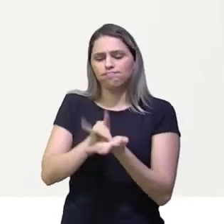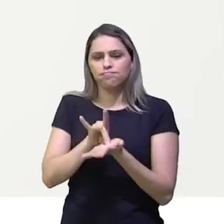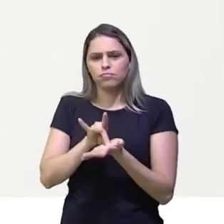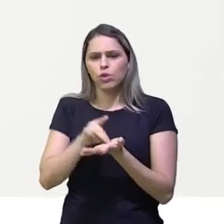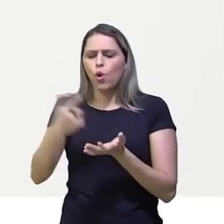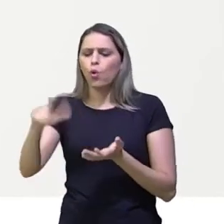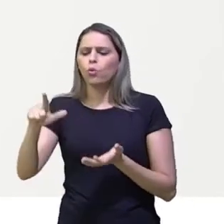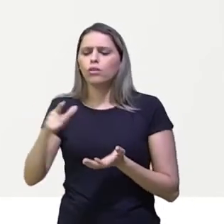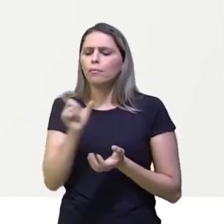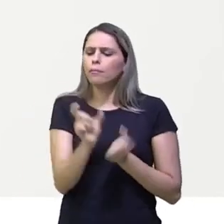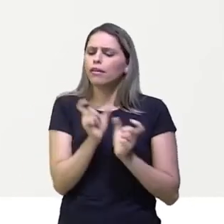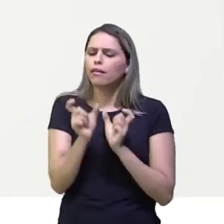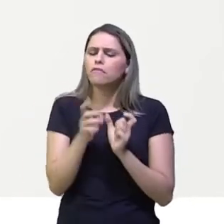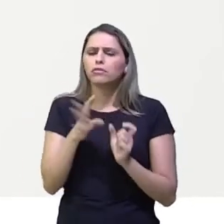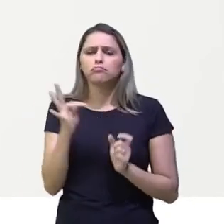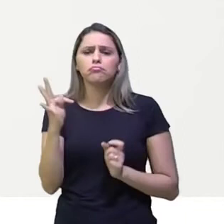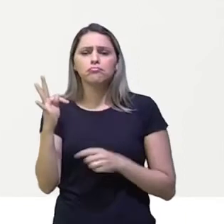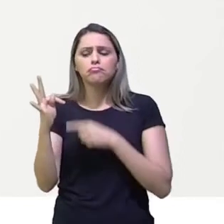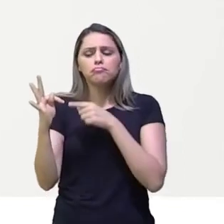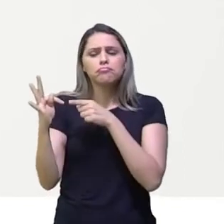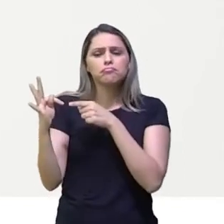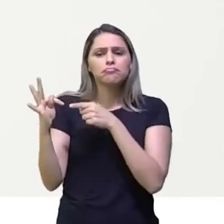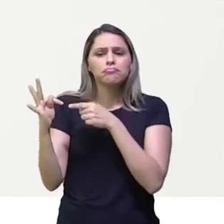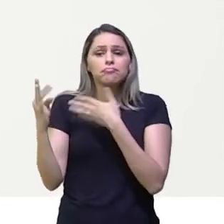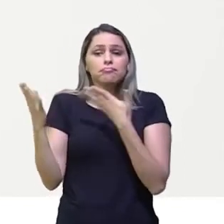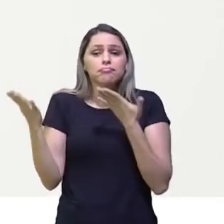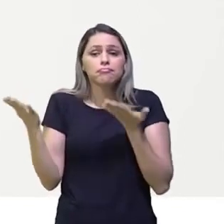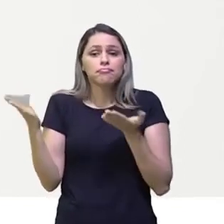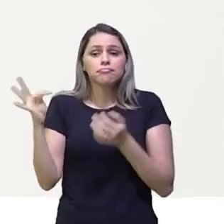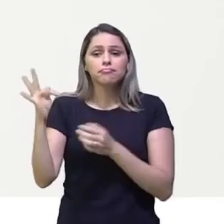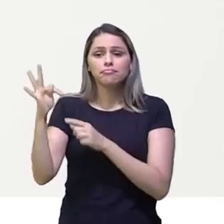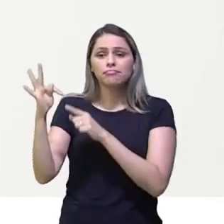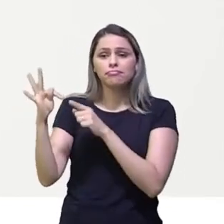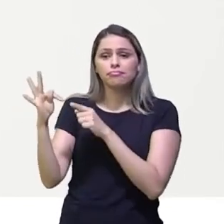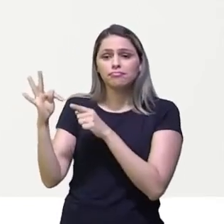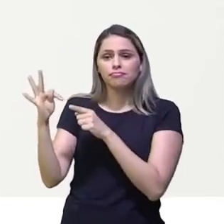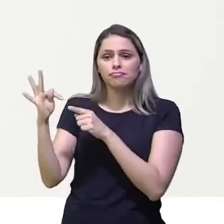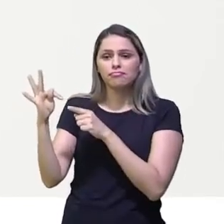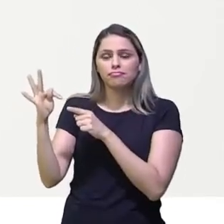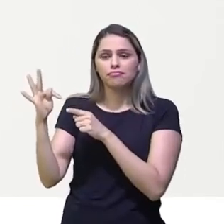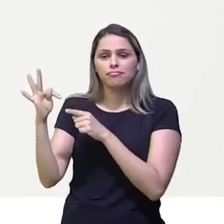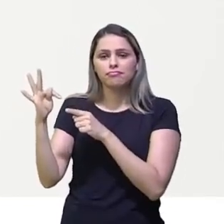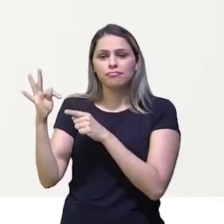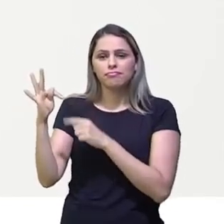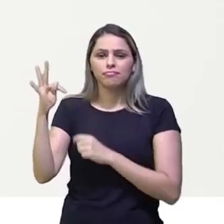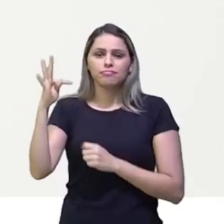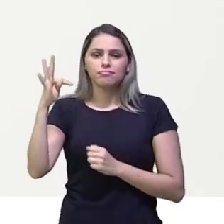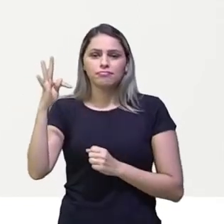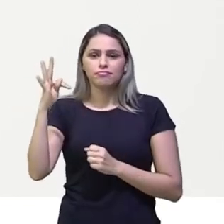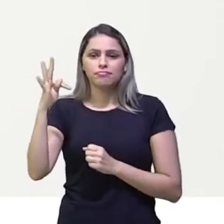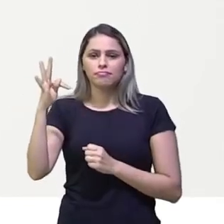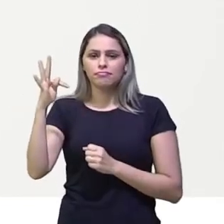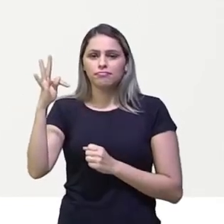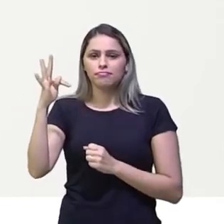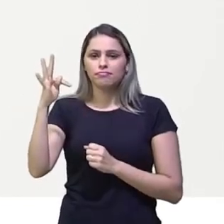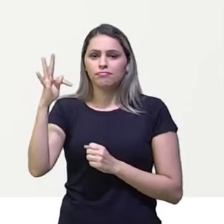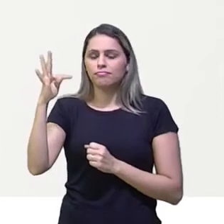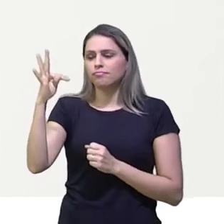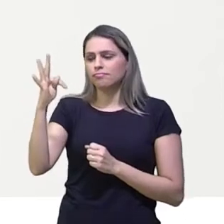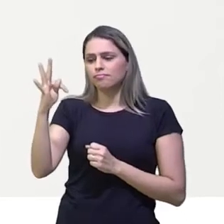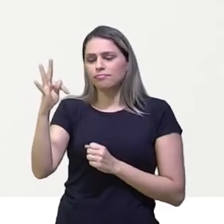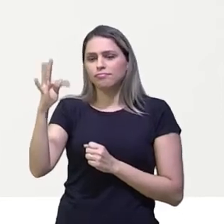pode me dar uma dica aí? Vamos pensar. Tá, tá.